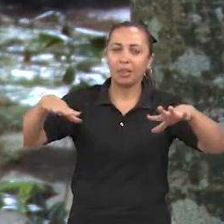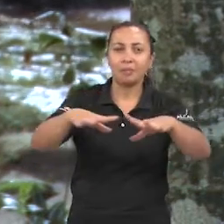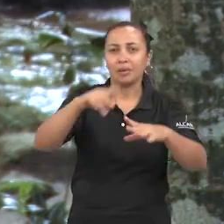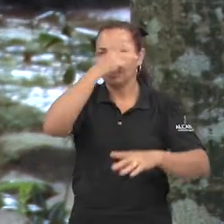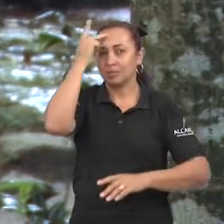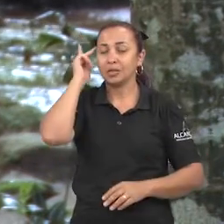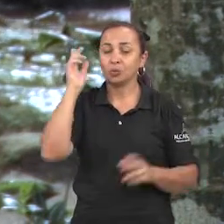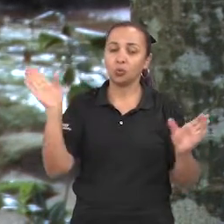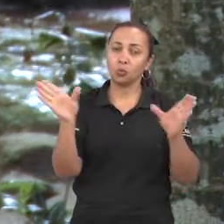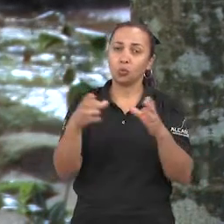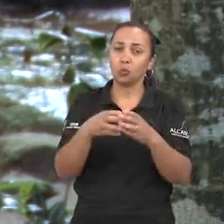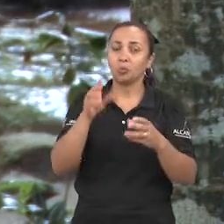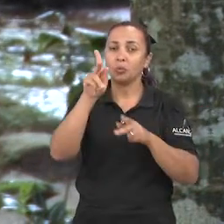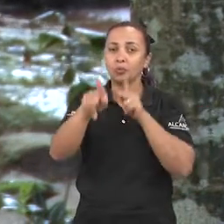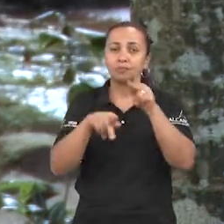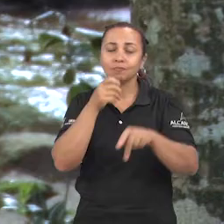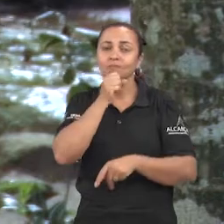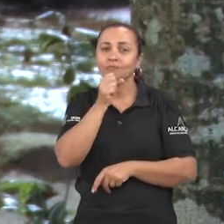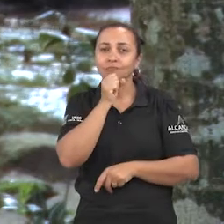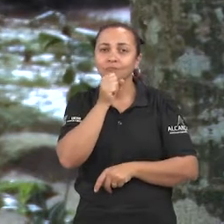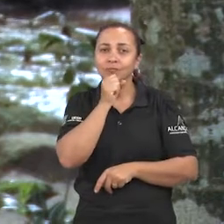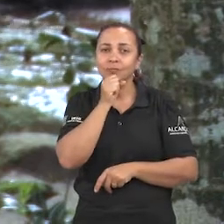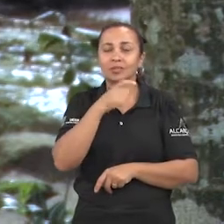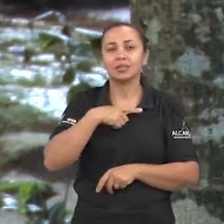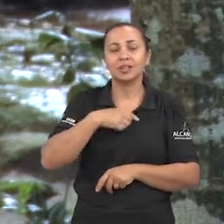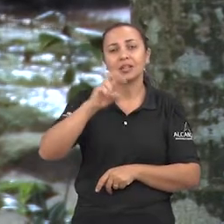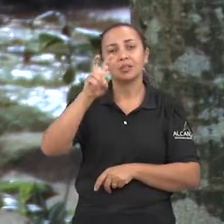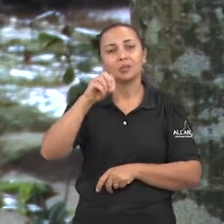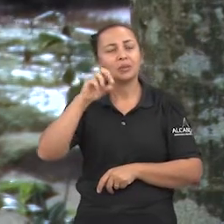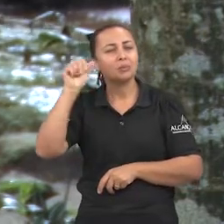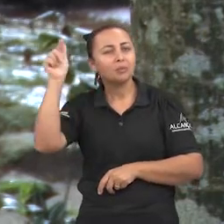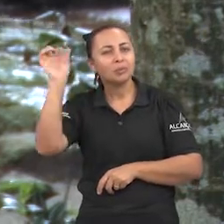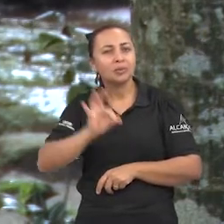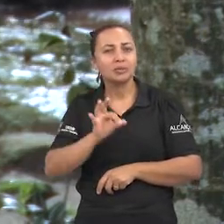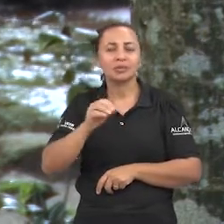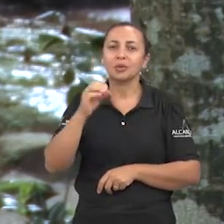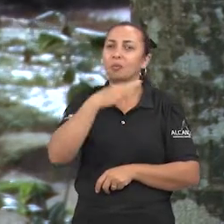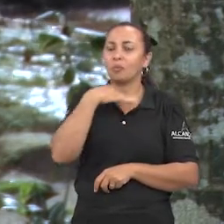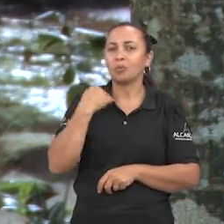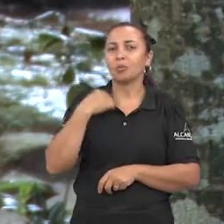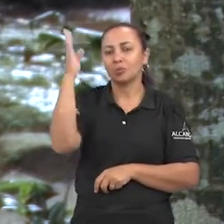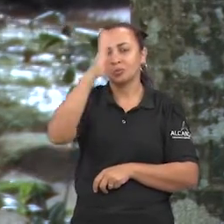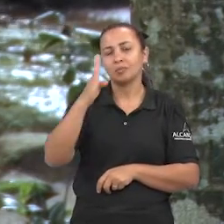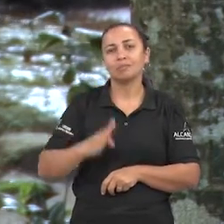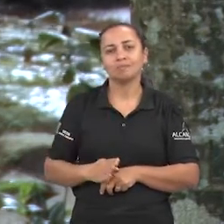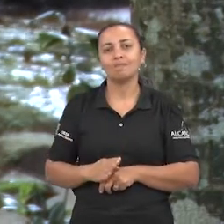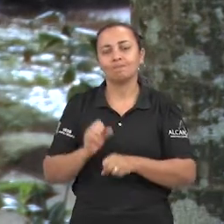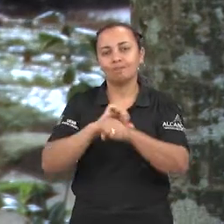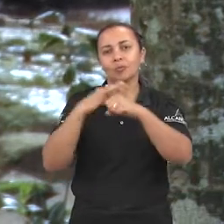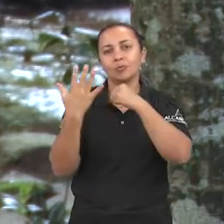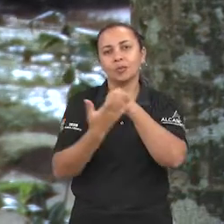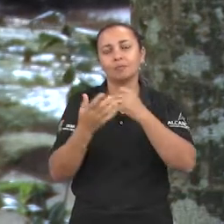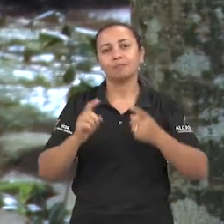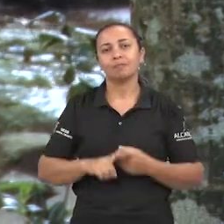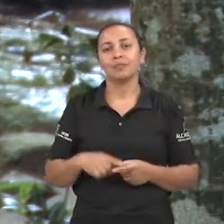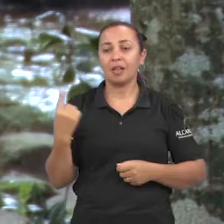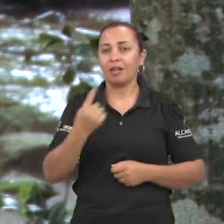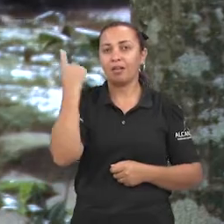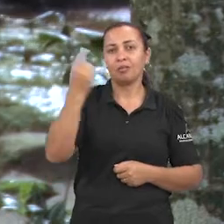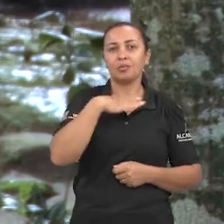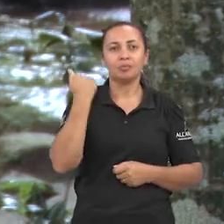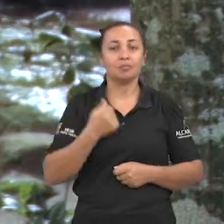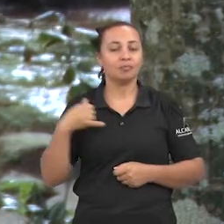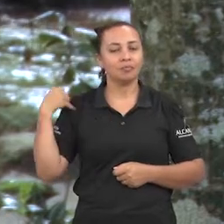de 70% dos óbitos provocados pela Covid-19 no Brasil. A alta mortalidade pela infecção nessa faixa